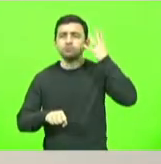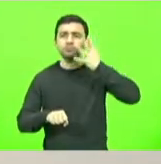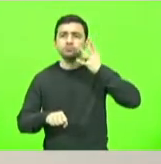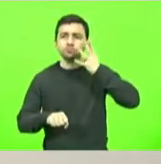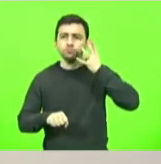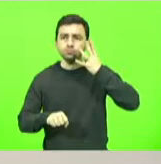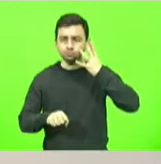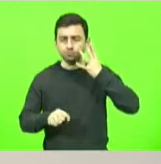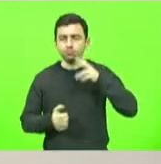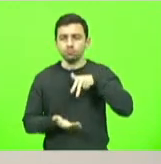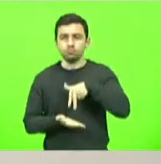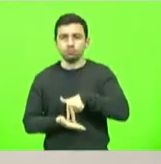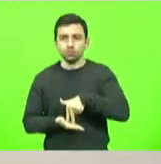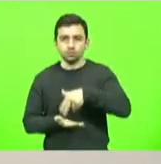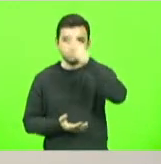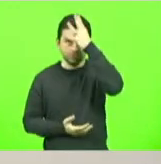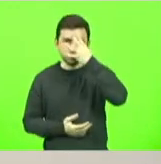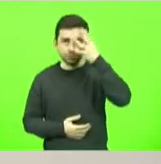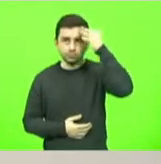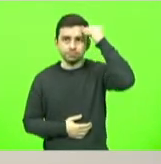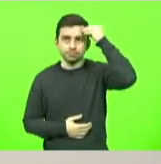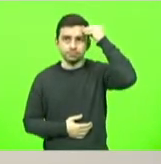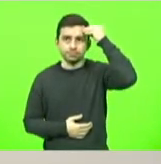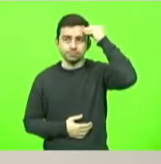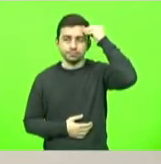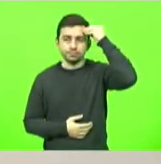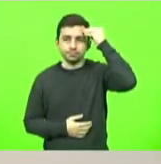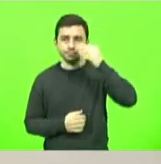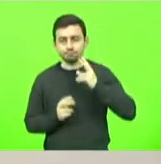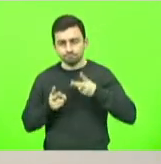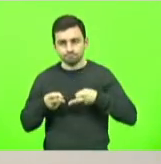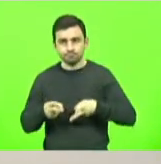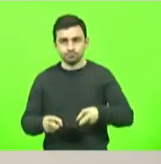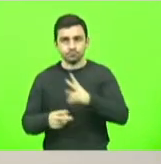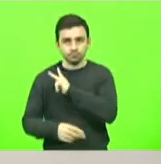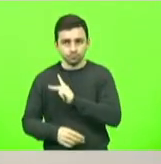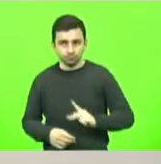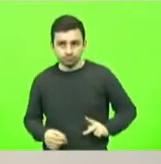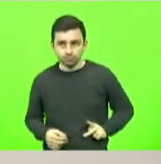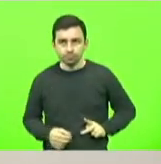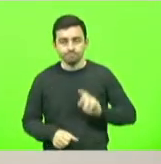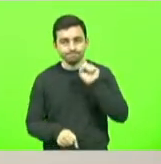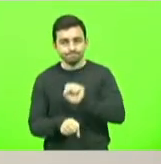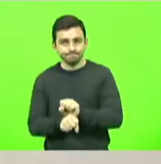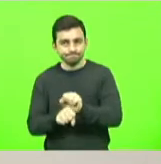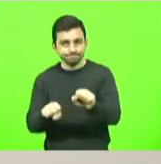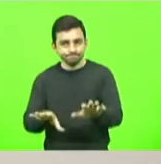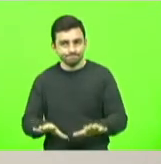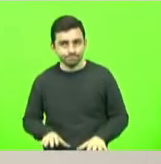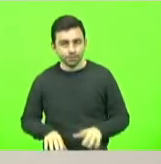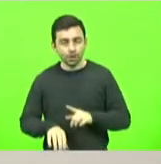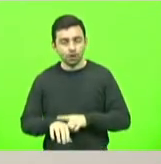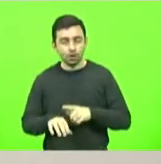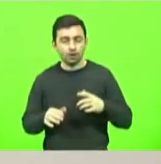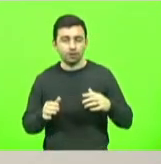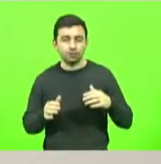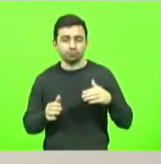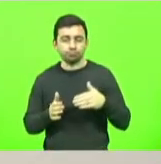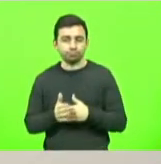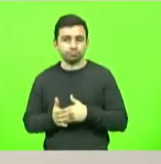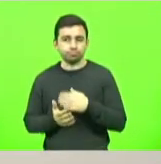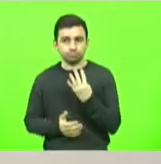a senhora deputada Luciane Carminati. Ato contínuo, o senhor presidente suspendeu a sessão até às 16 horas.